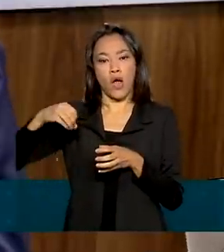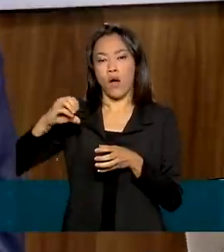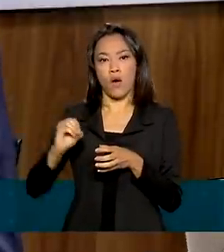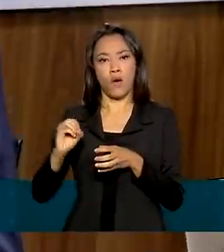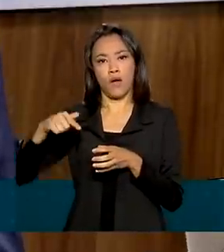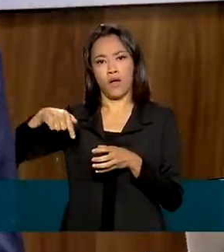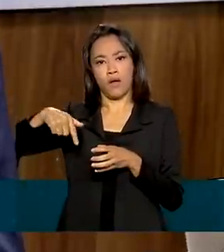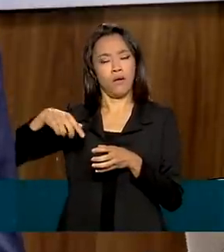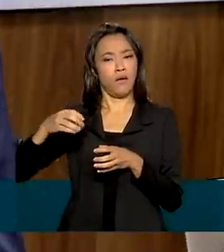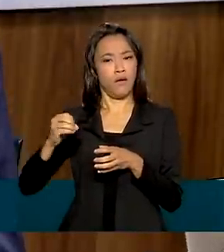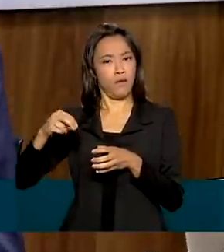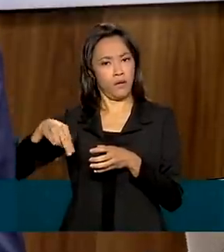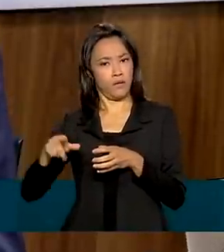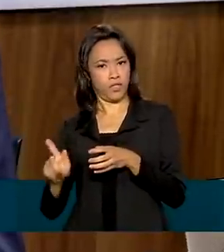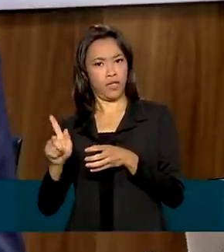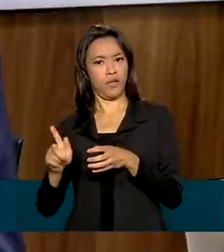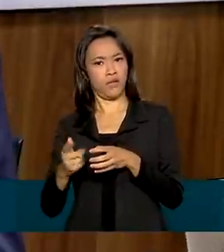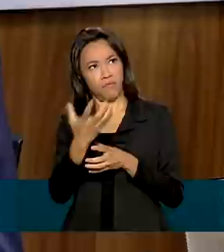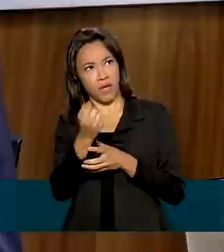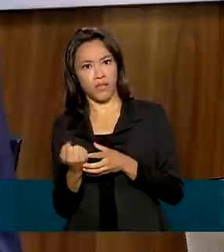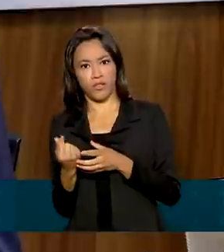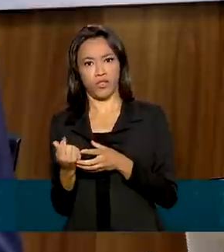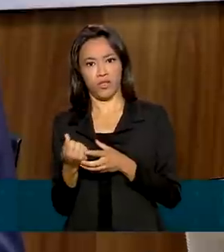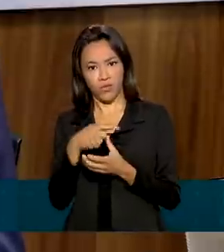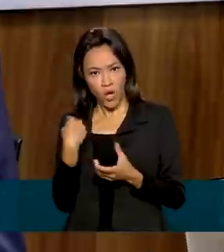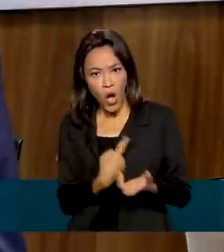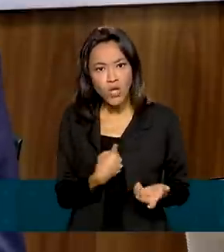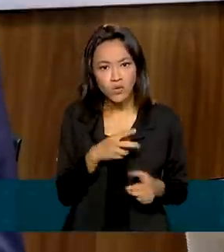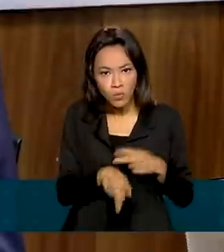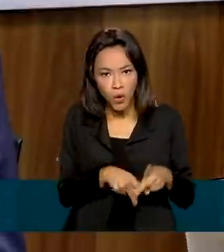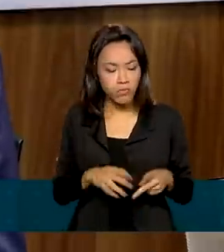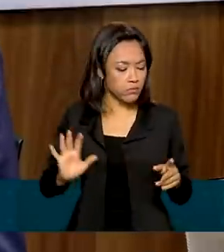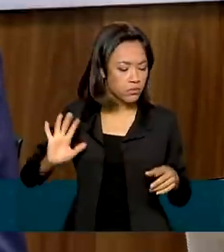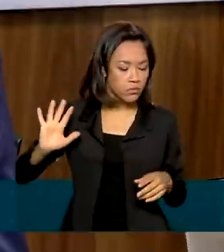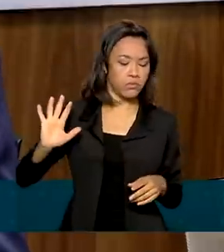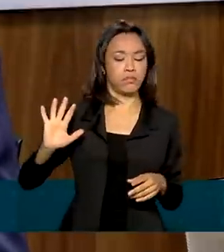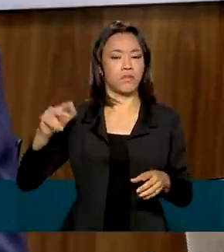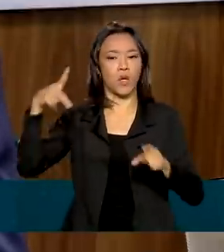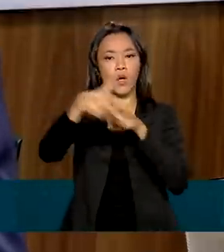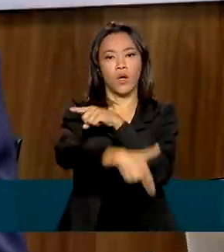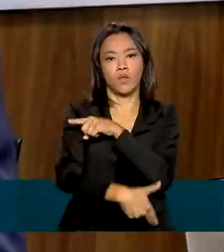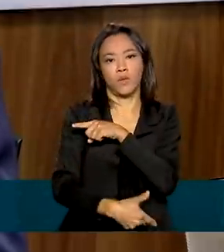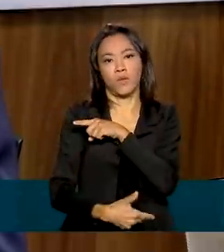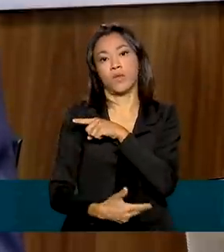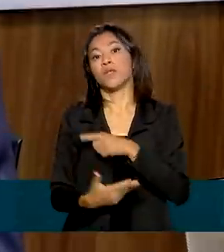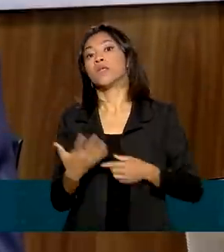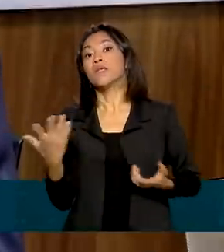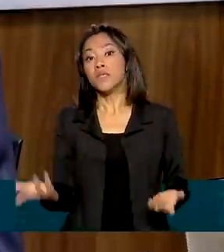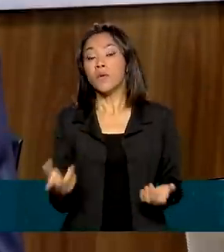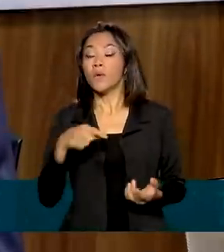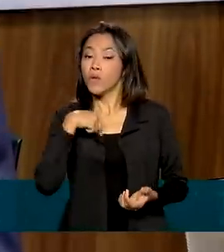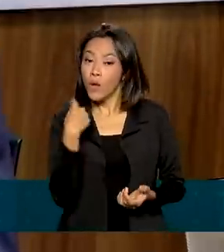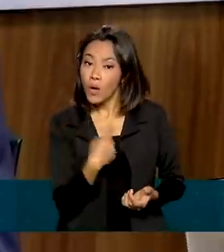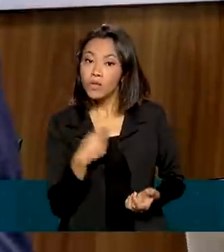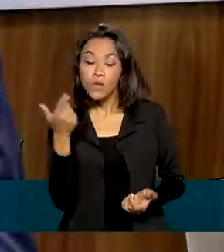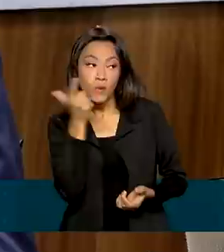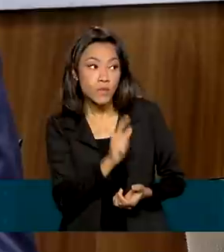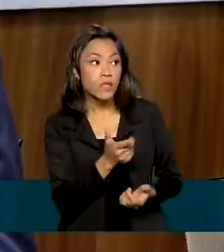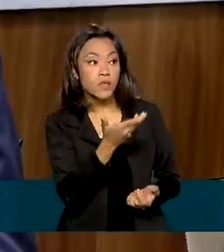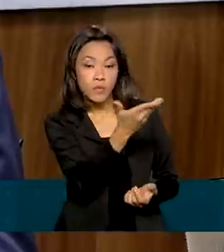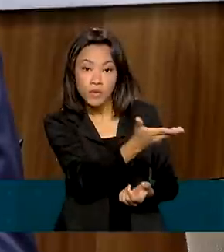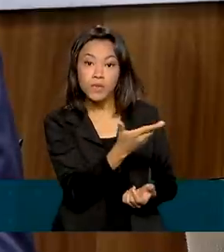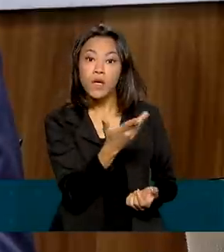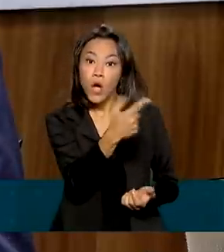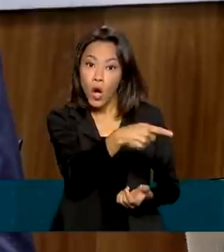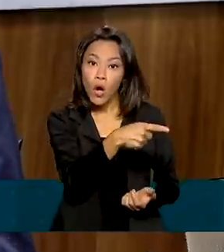não tem que pegar dinheiro nosso mas ainda conseguimos junto o Parlamento o a posse estendida da